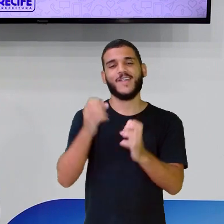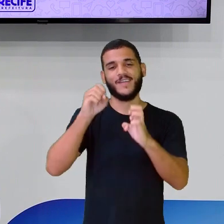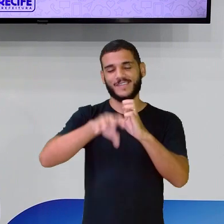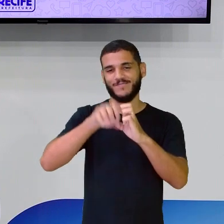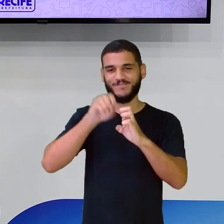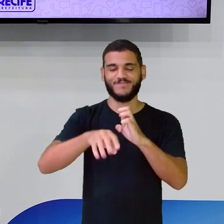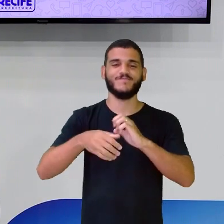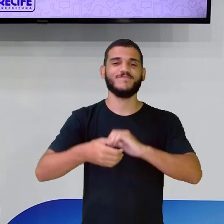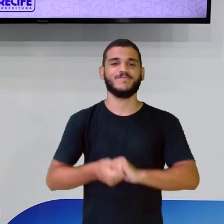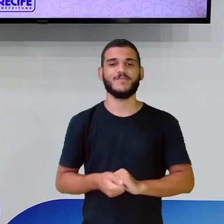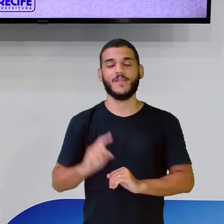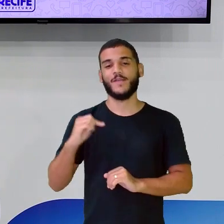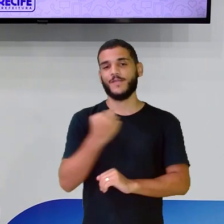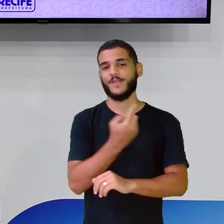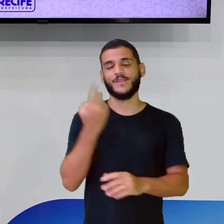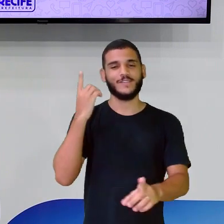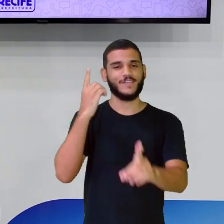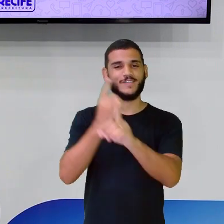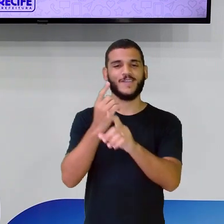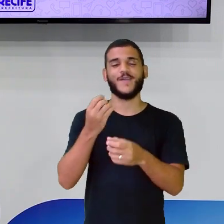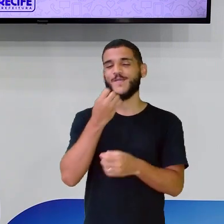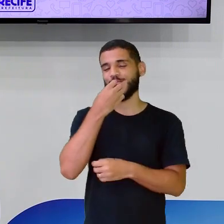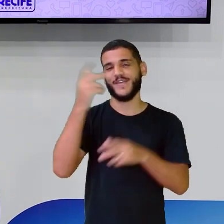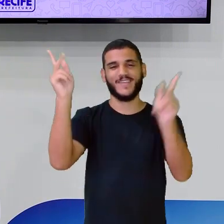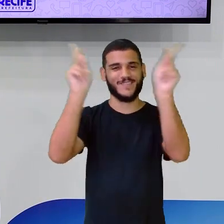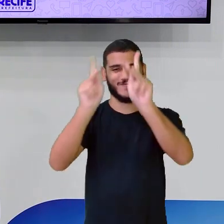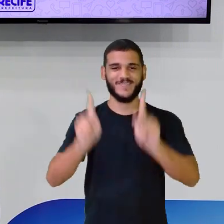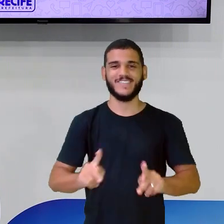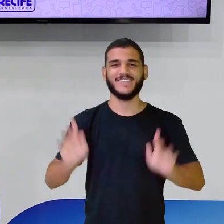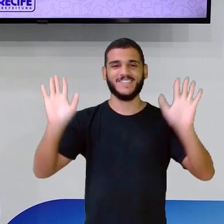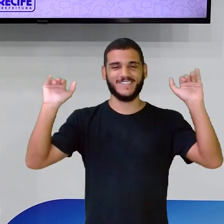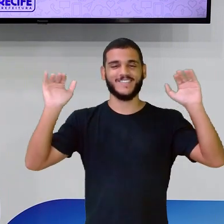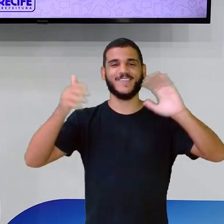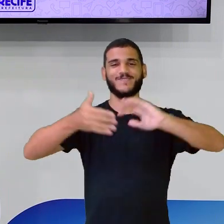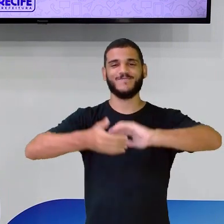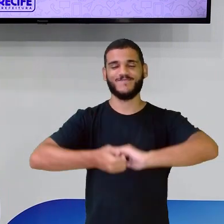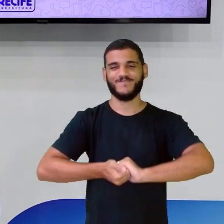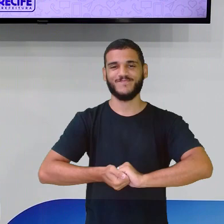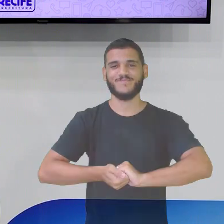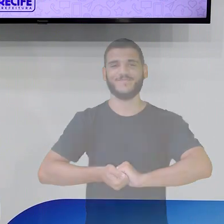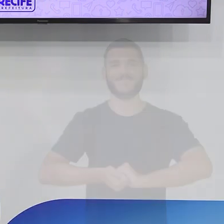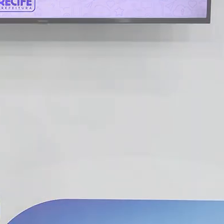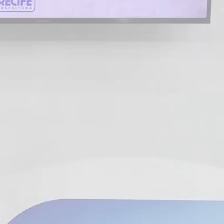as aulas do Educa Recife. A gente se vê. Fiquem bem, fiquem em paz. Tchau, tchau.